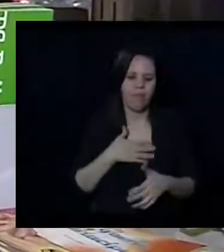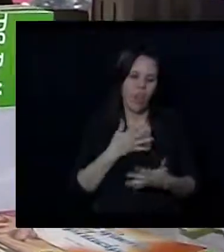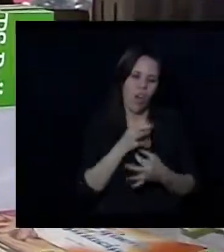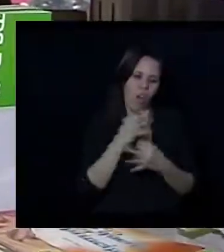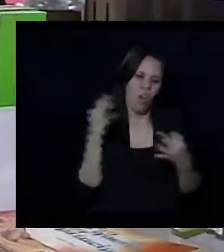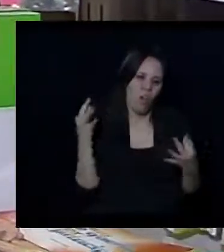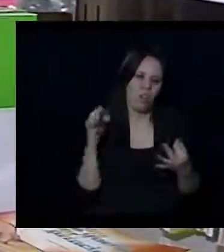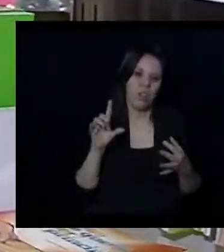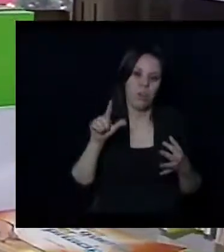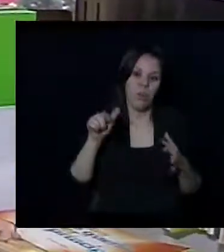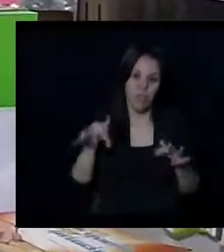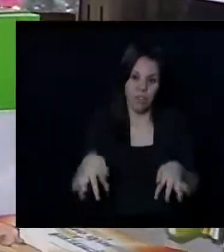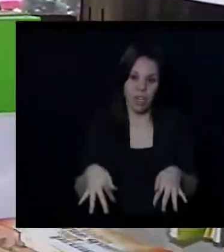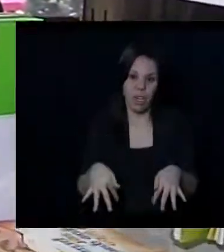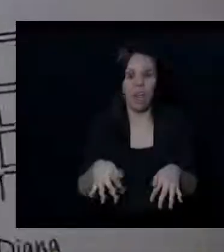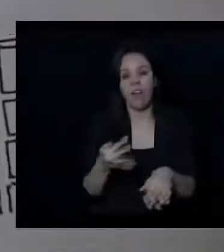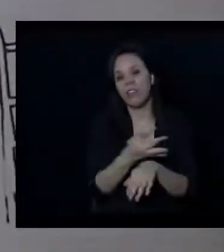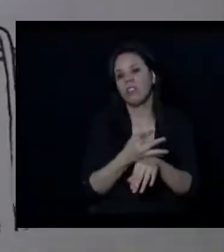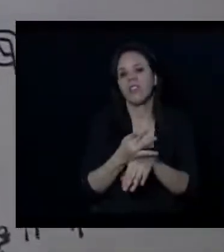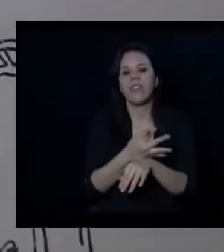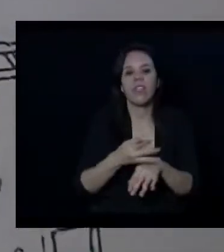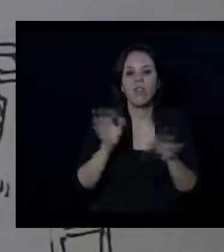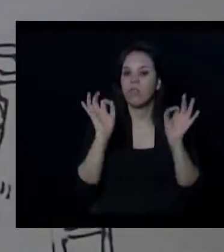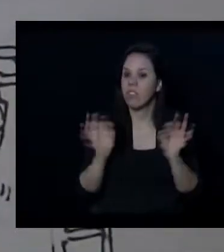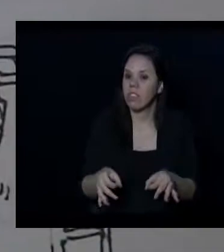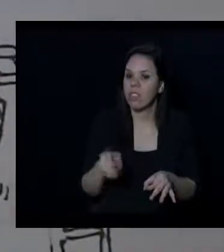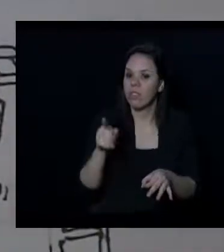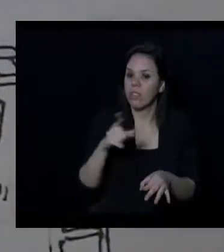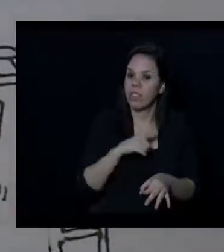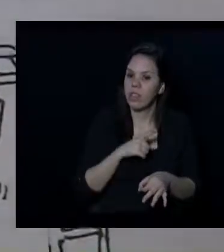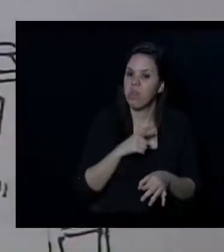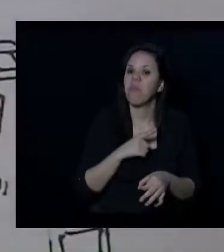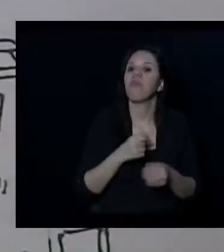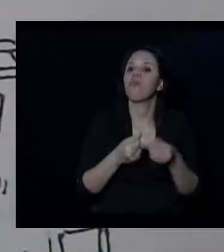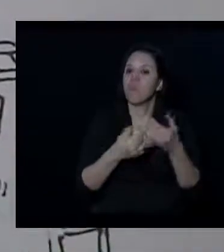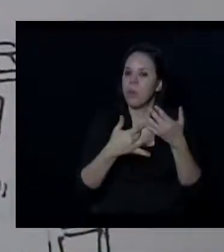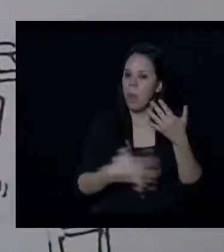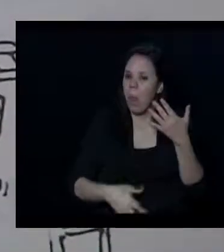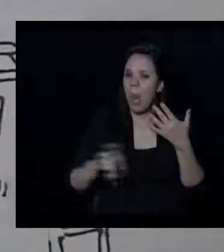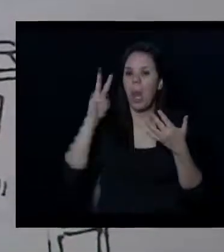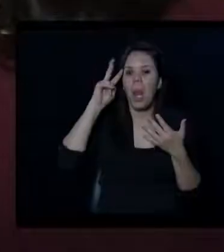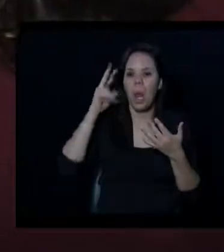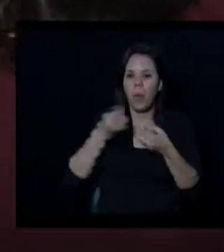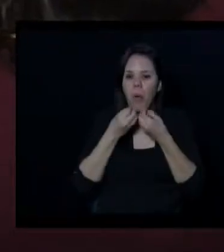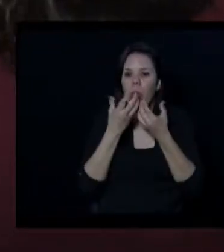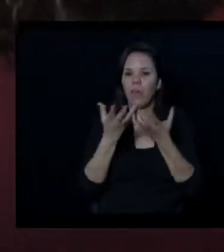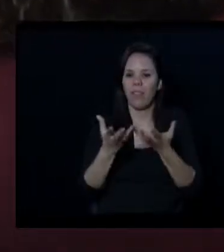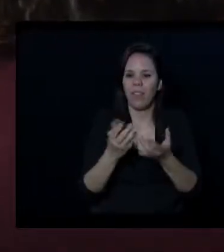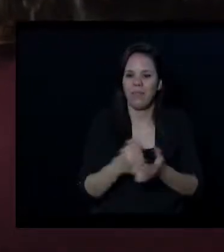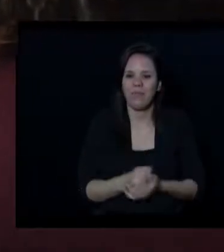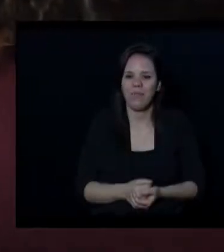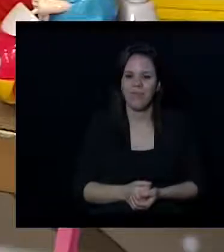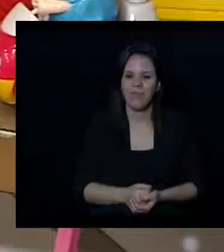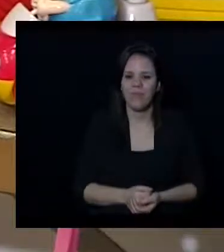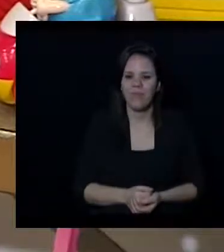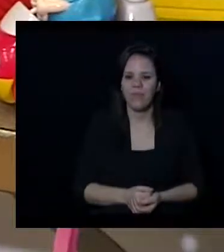fim das férias, com certeza, você vai ter muita história para contar.